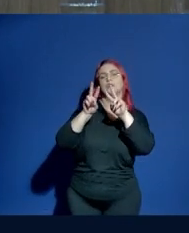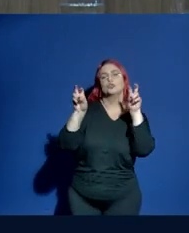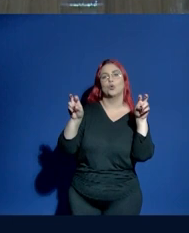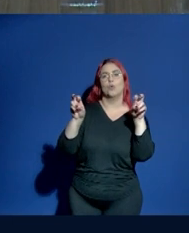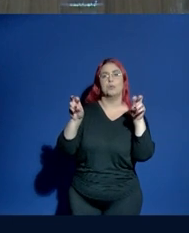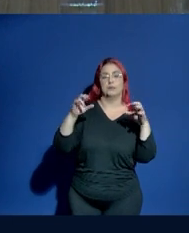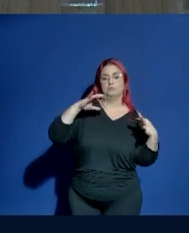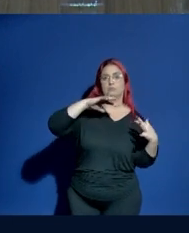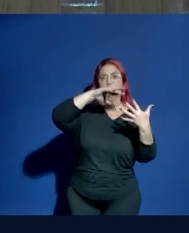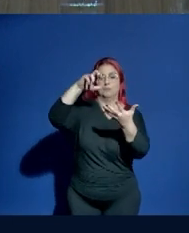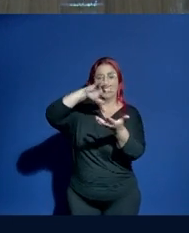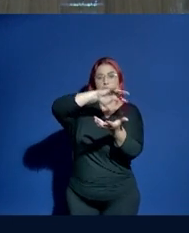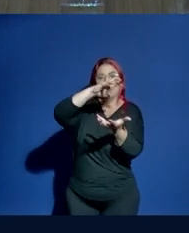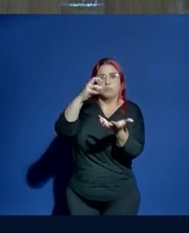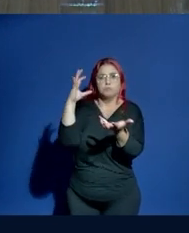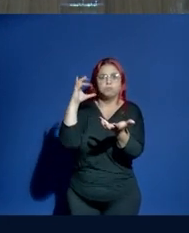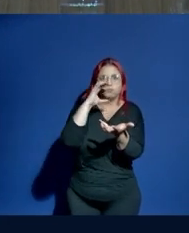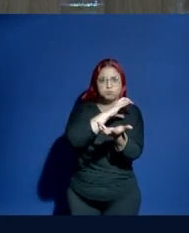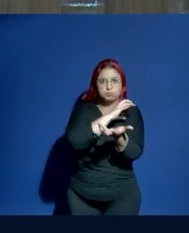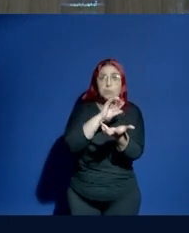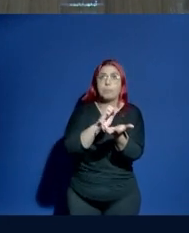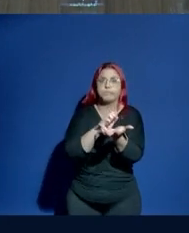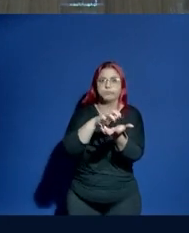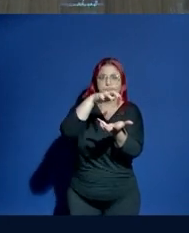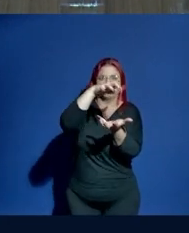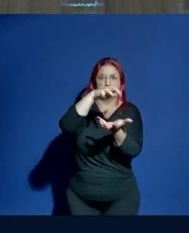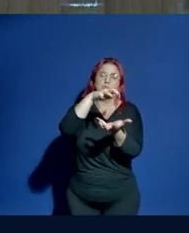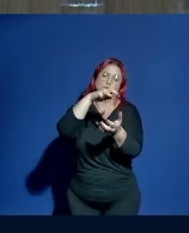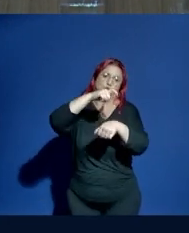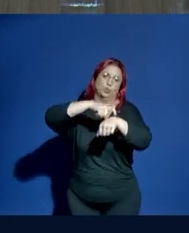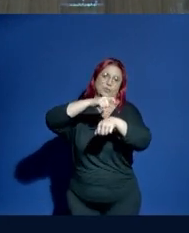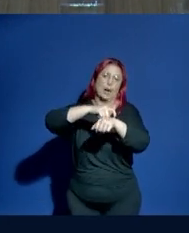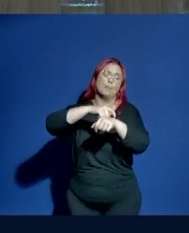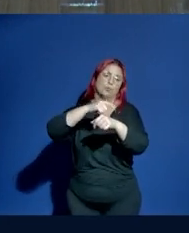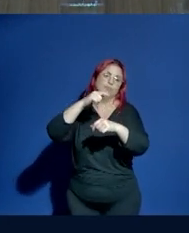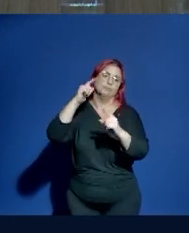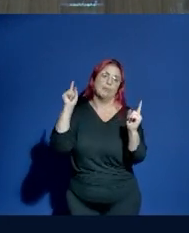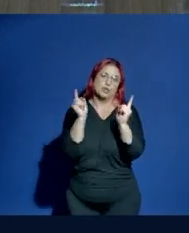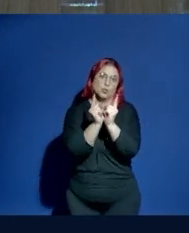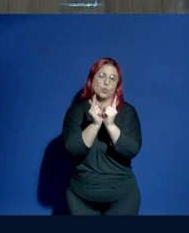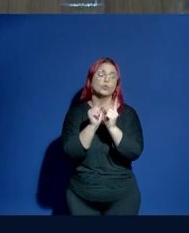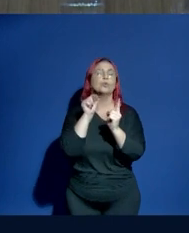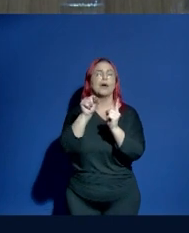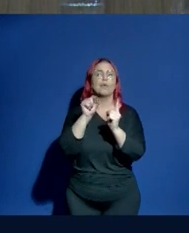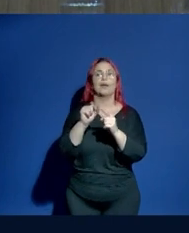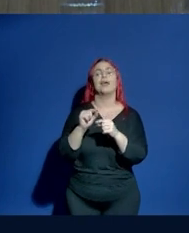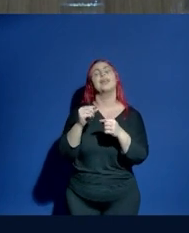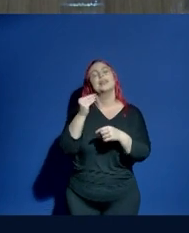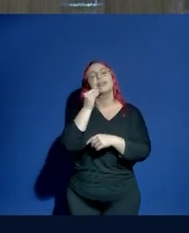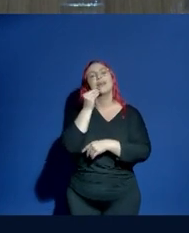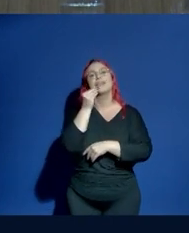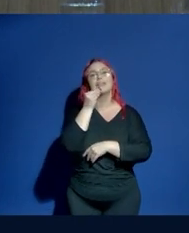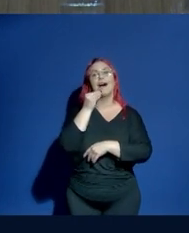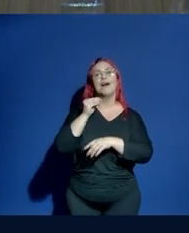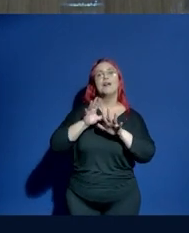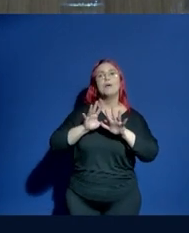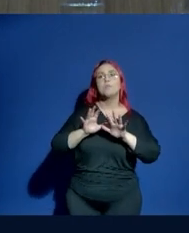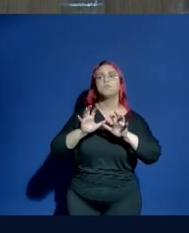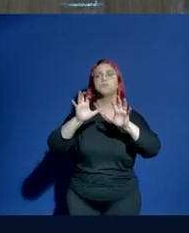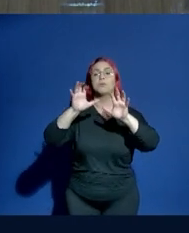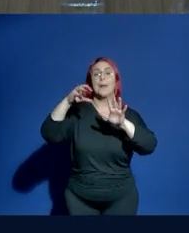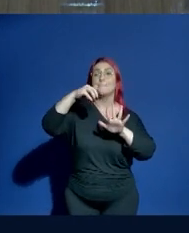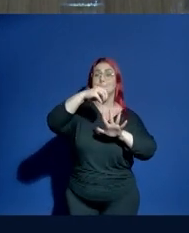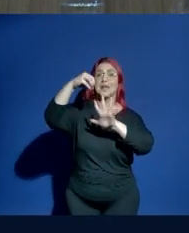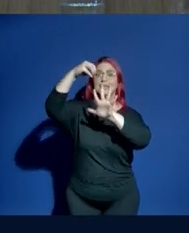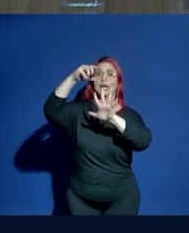de aquecimento global no curto prazo talvez a maneira mais eficaz de fazer isso é diminuindo a emissão de